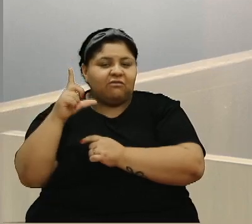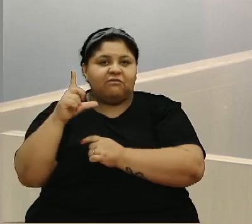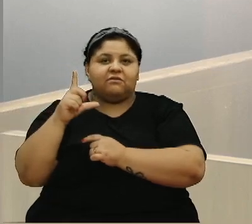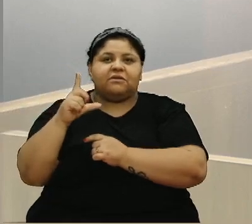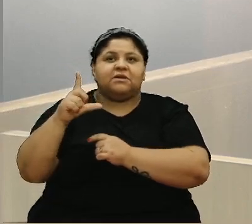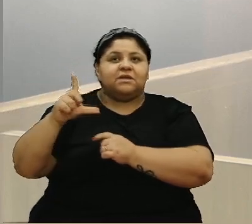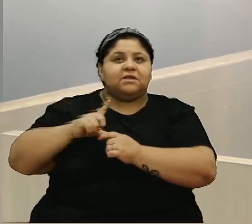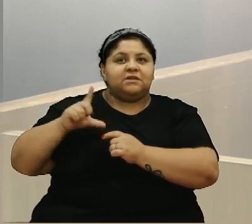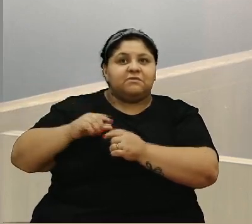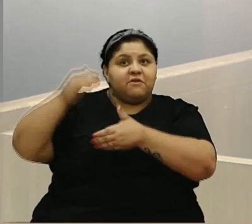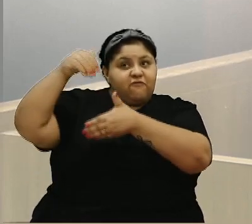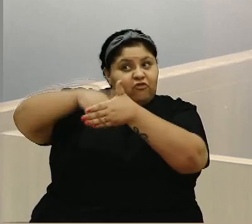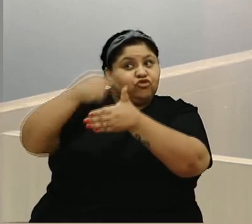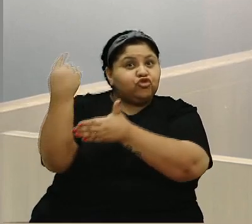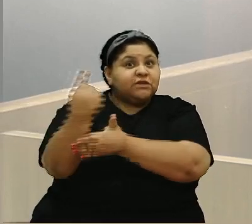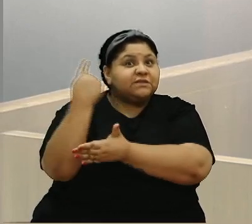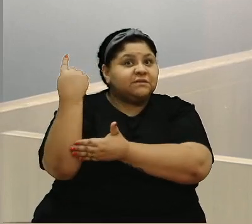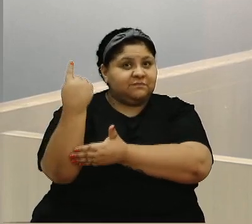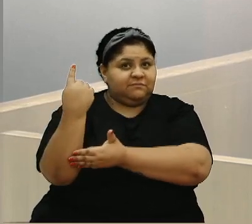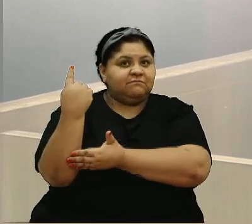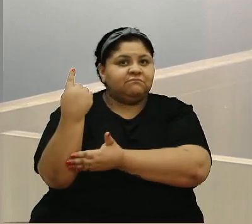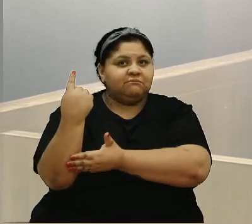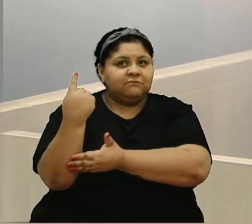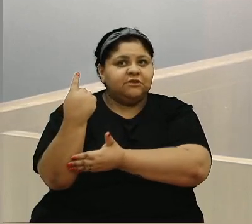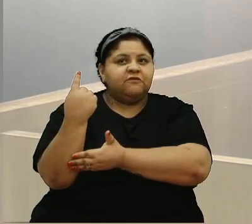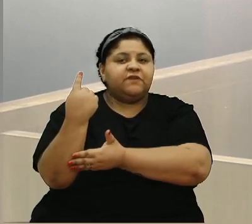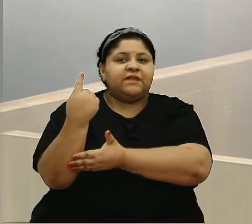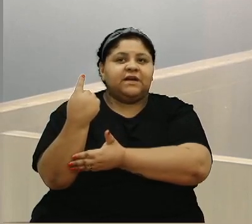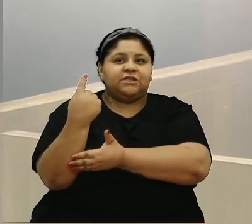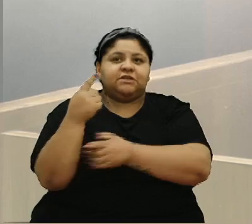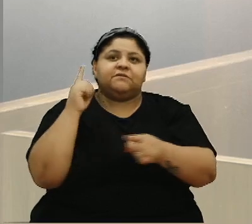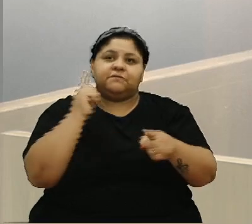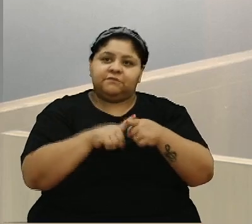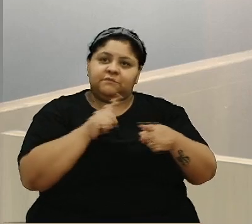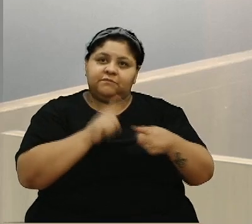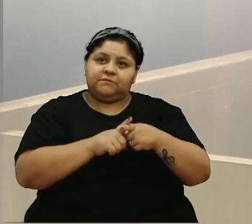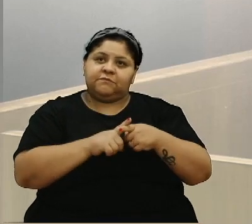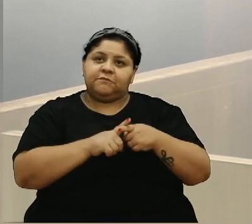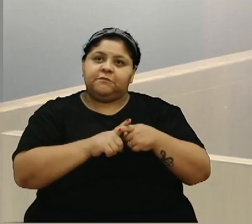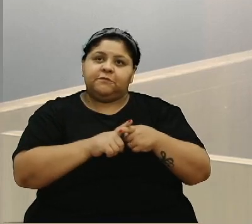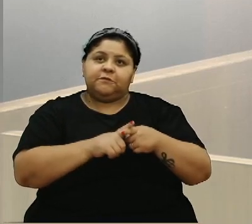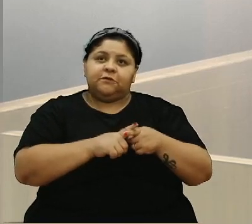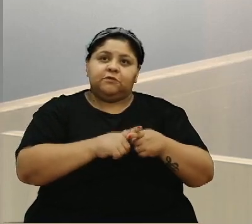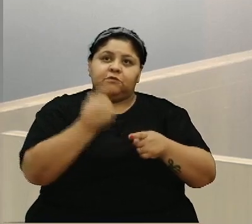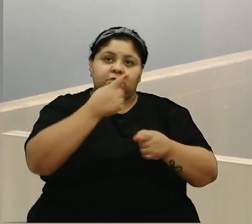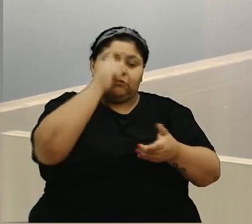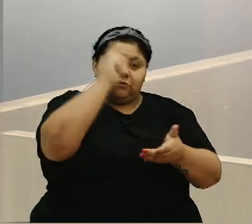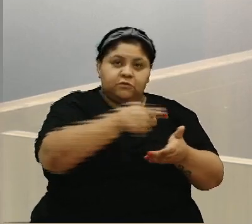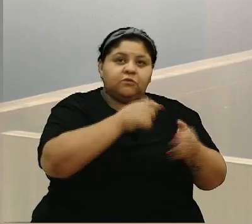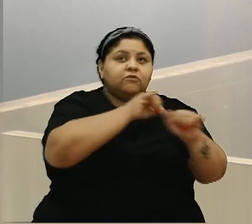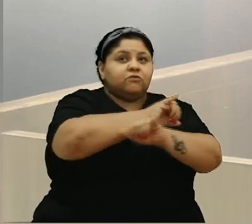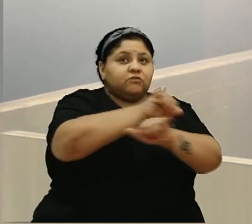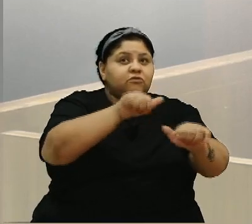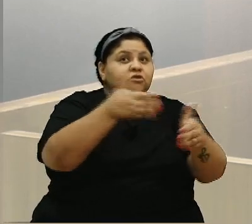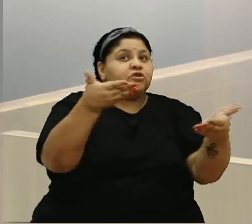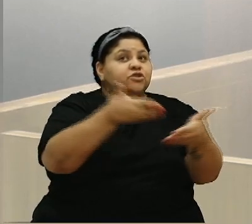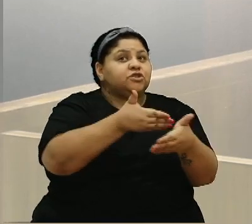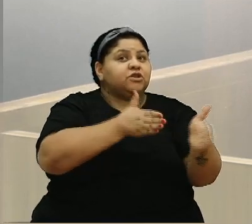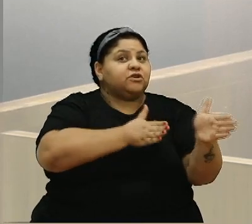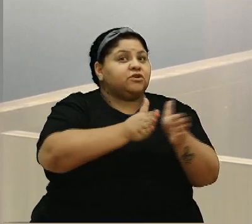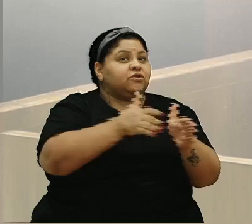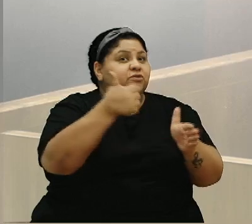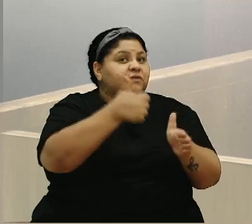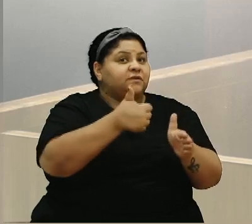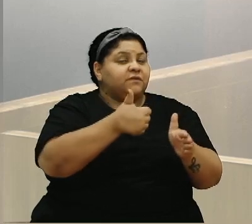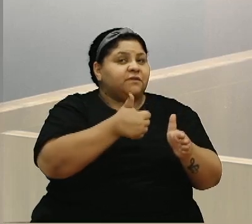uma quantia de votos sozinho. Né? Porque se fosse uma boa gestão no primeiro mandato, o recado viria já no primeiro turno, e a gente não